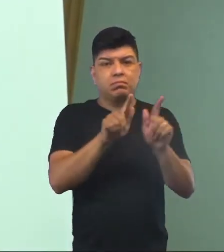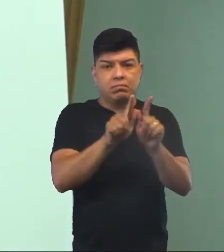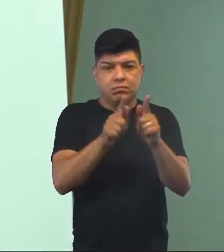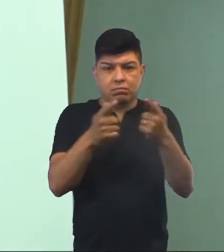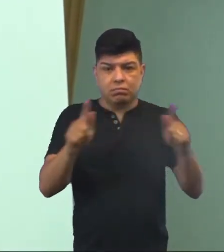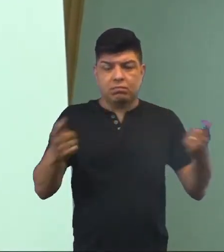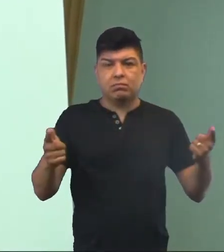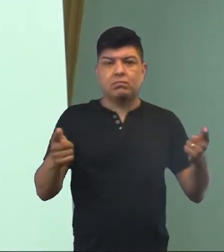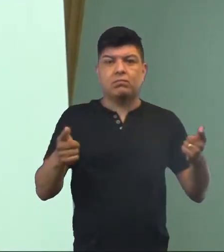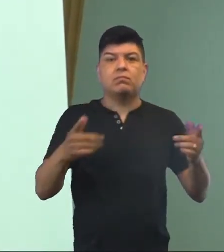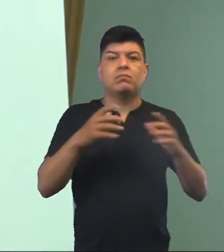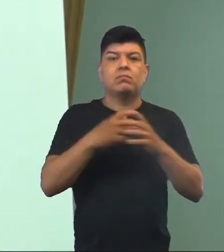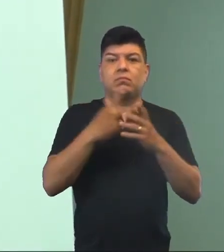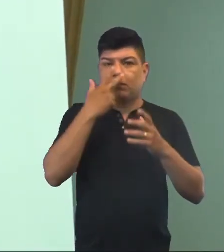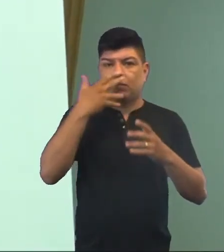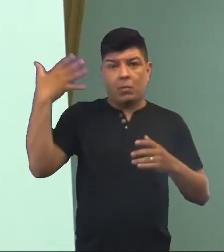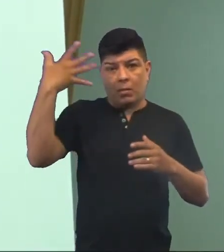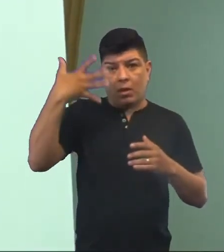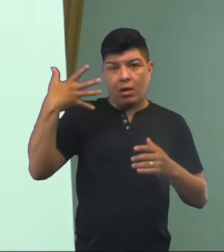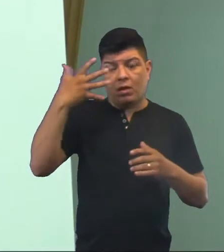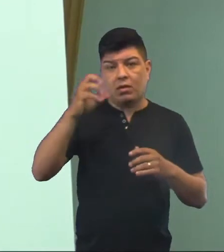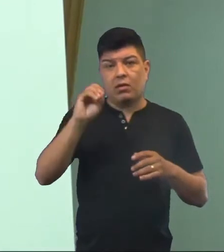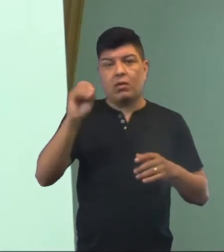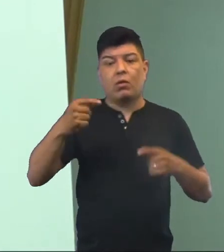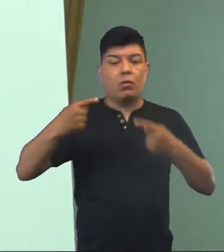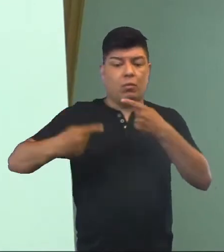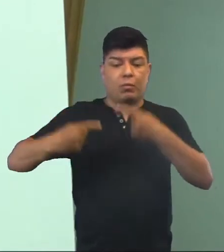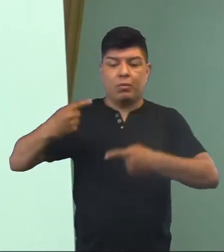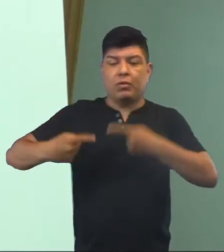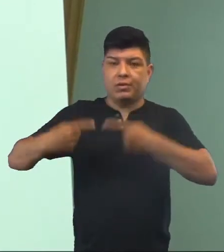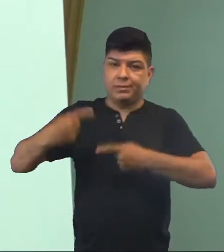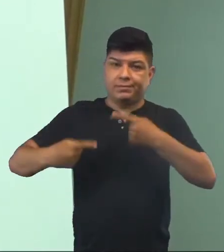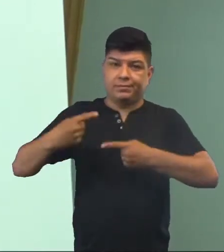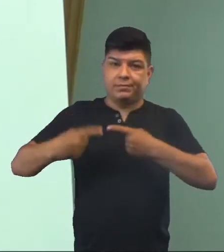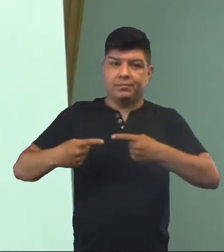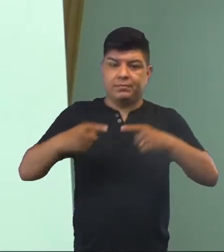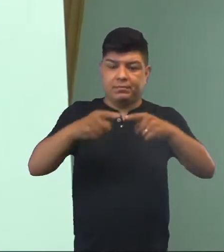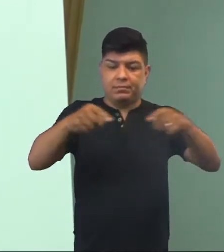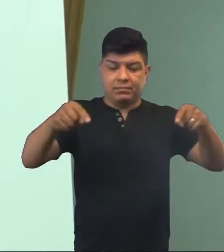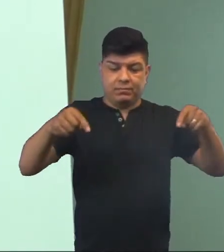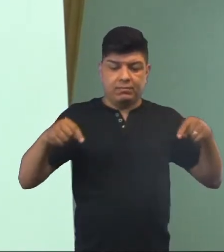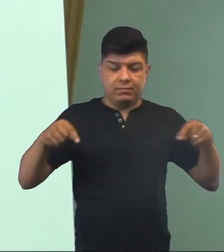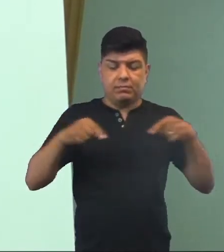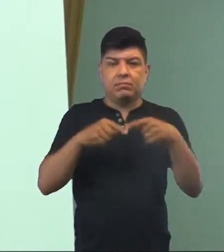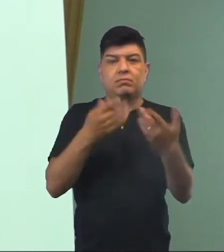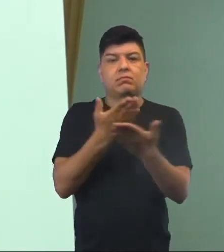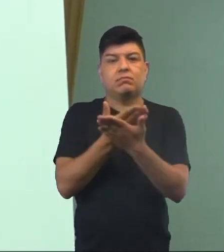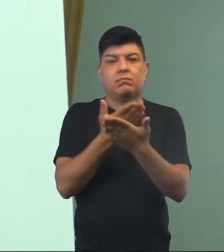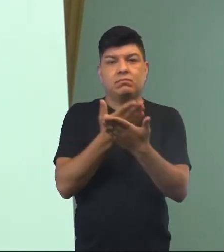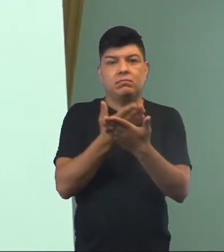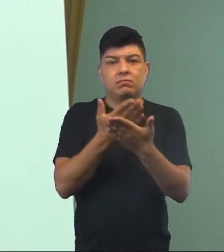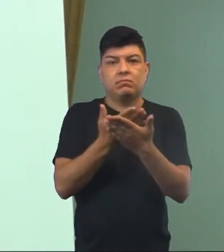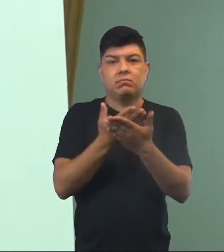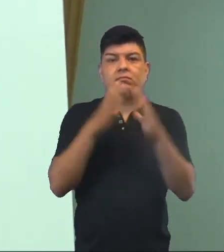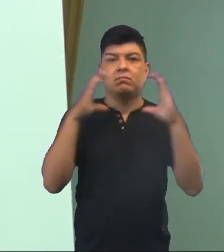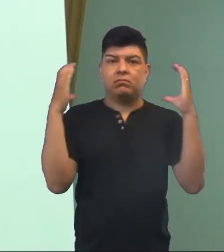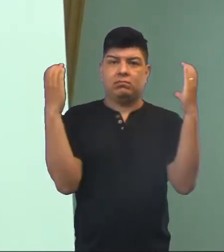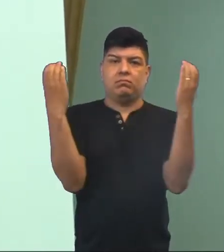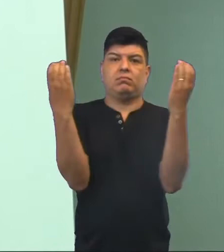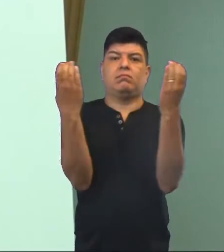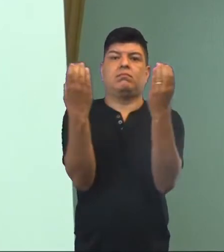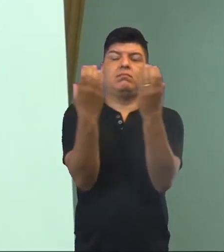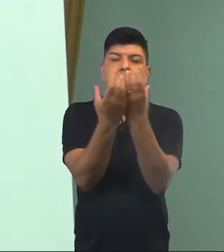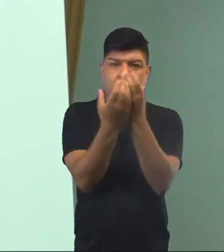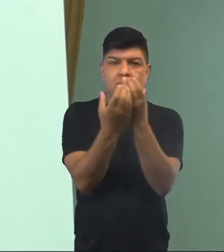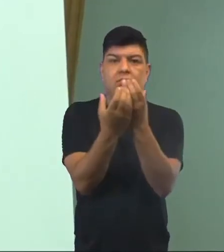é usada em discursos públicos ou políticos, salas de aula, conferências,